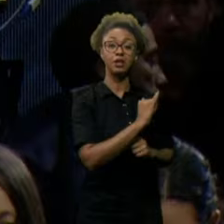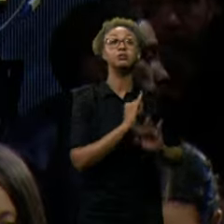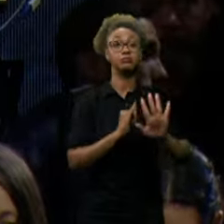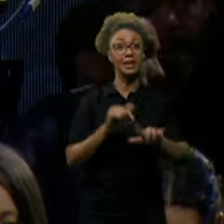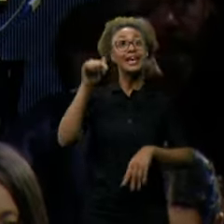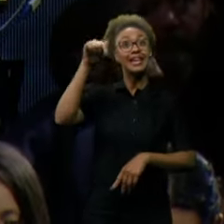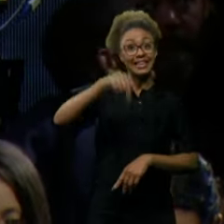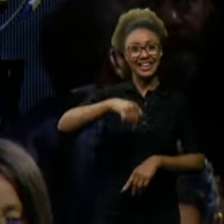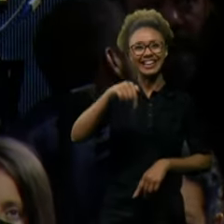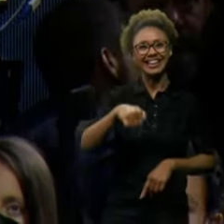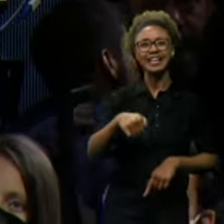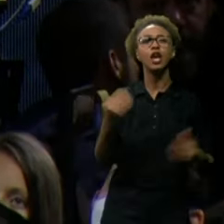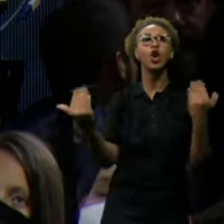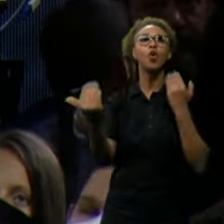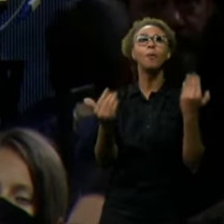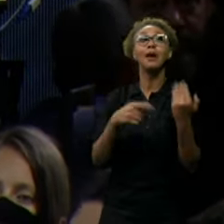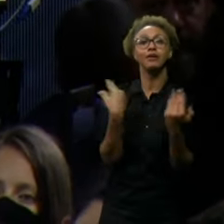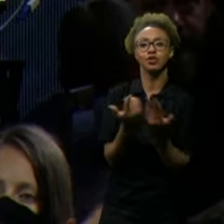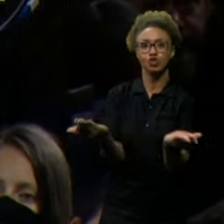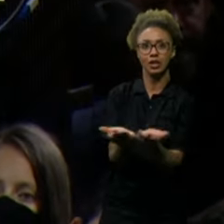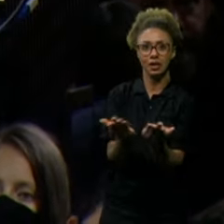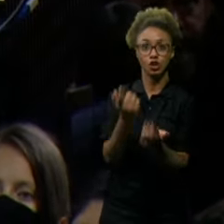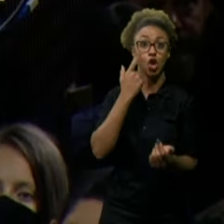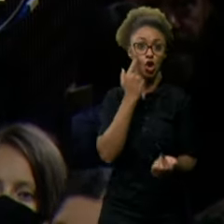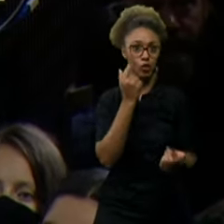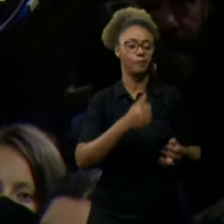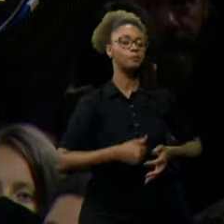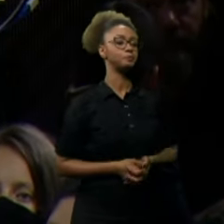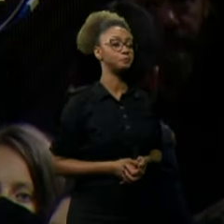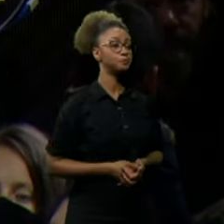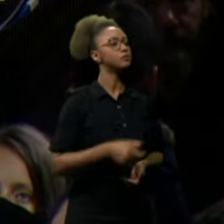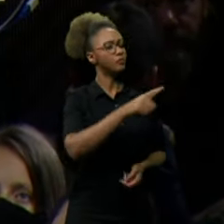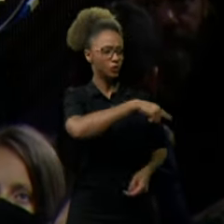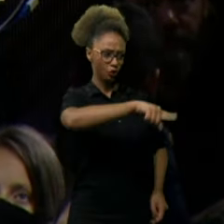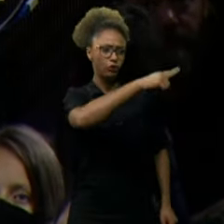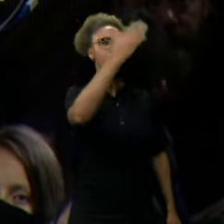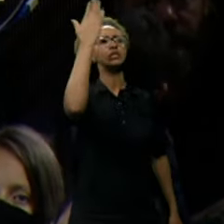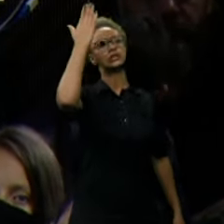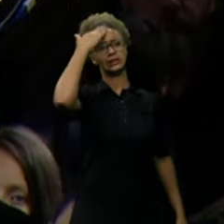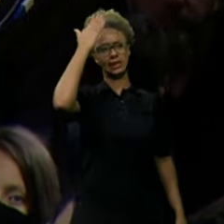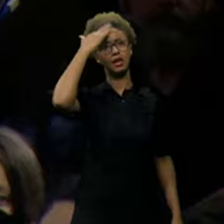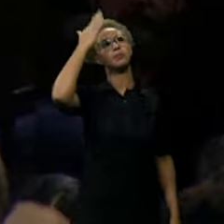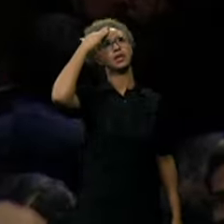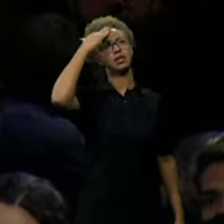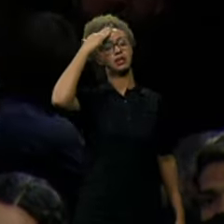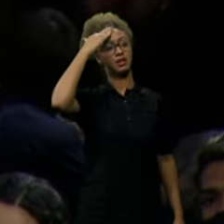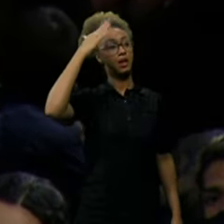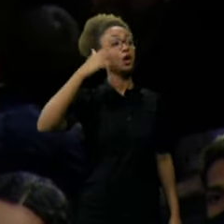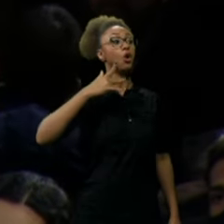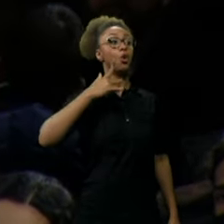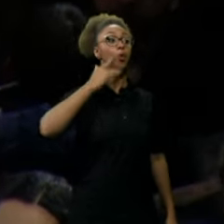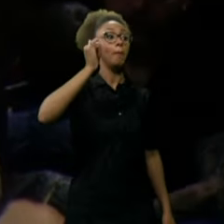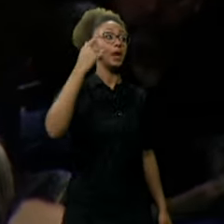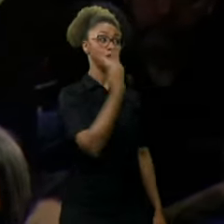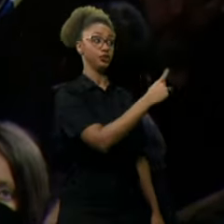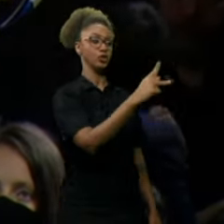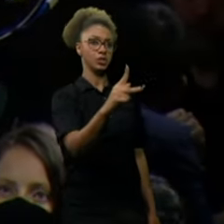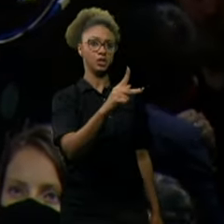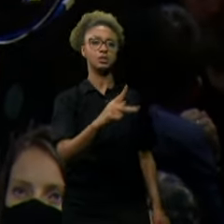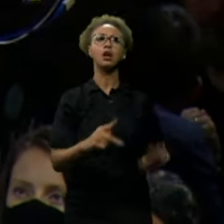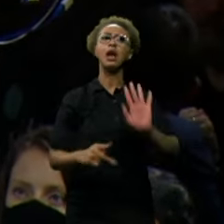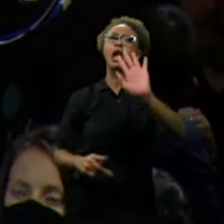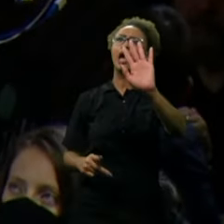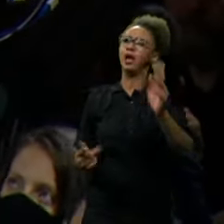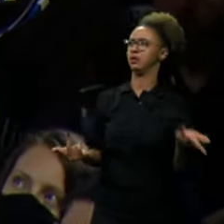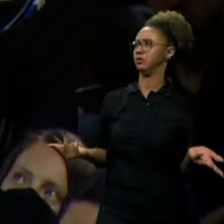cultura para os cristãos olha o que ele diz e sabem que o Vosso Pai a